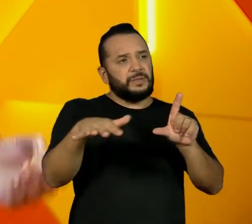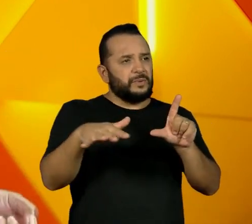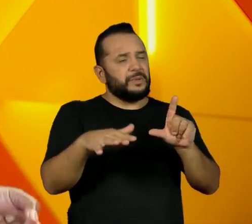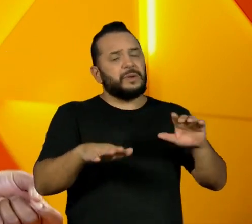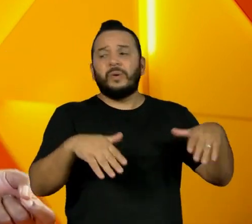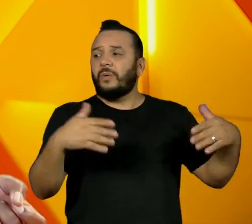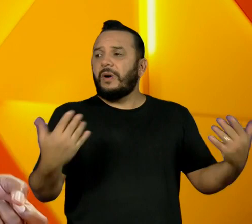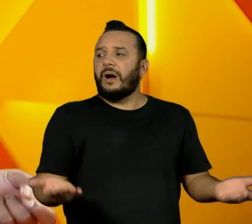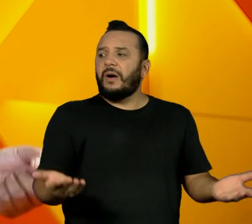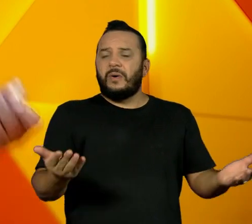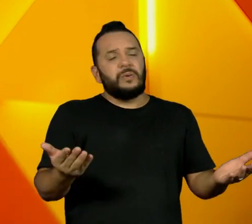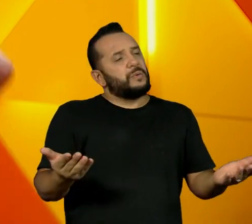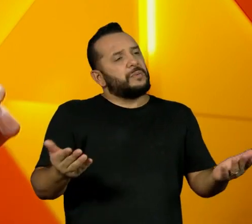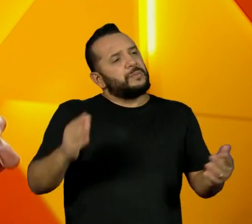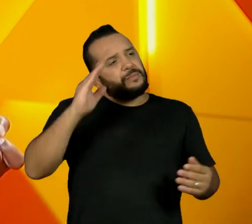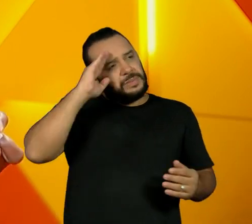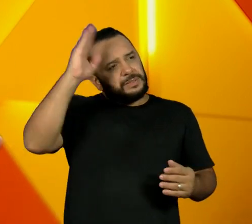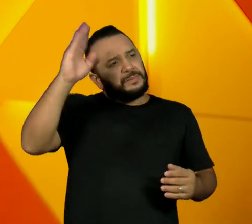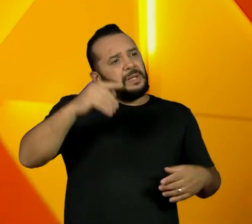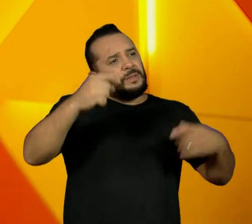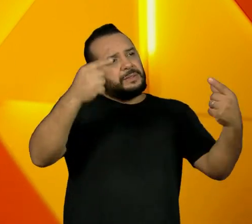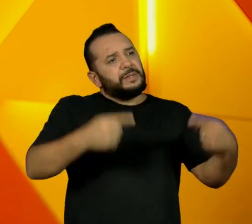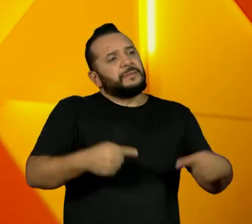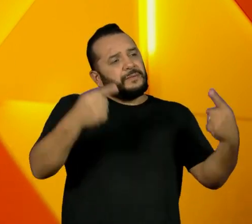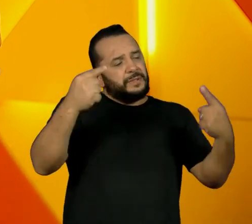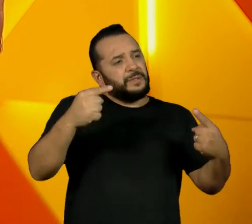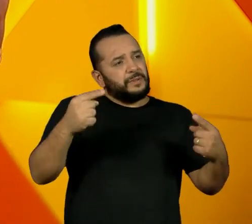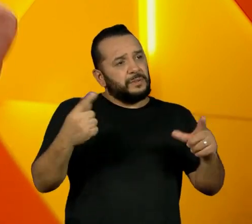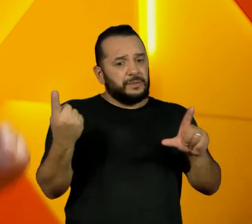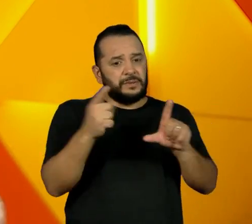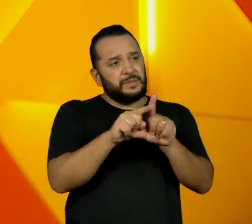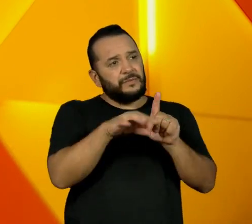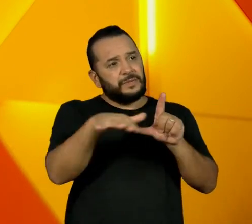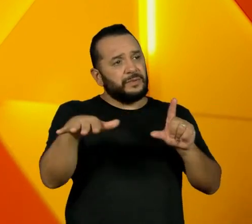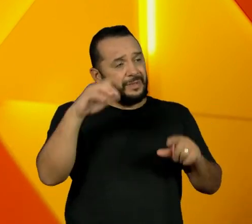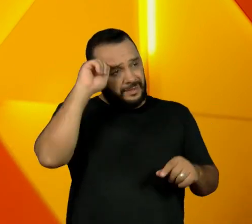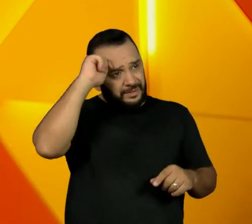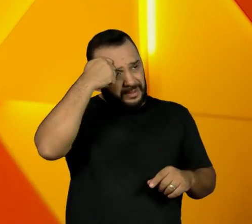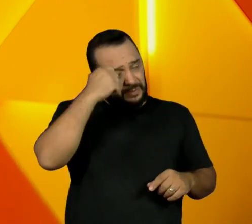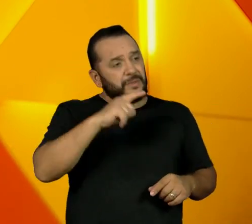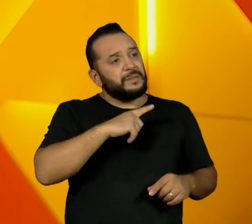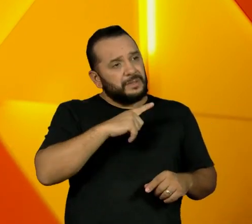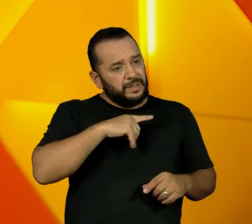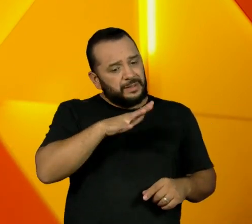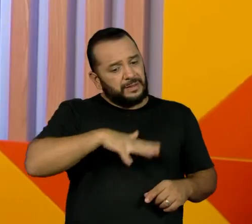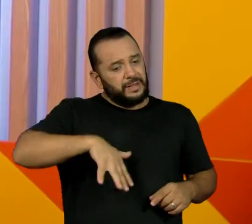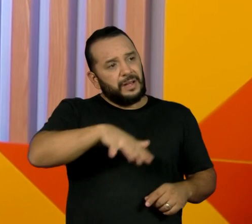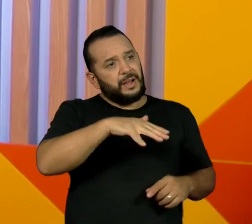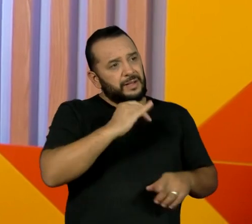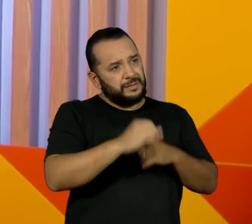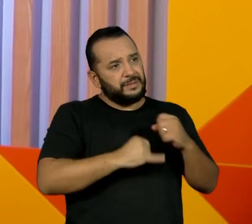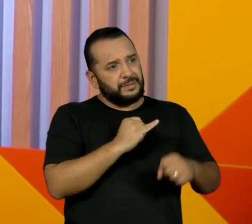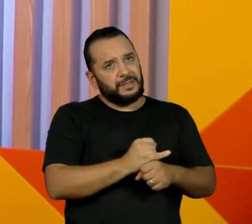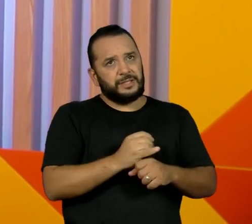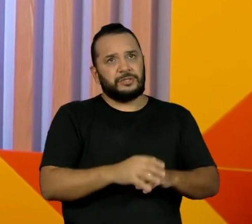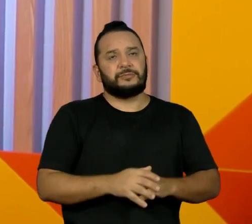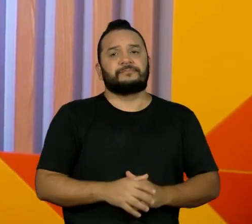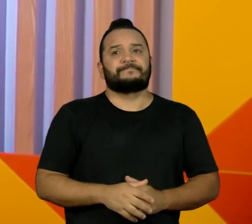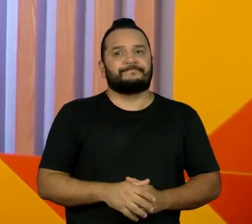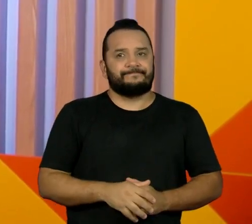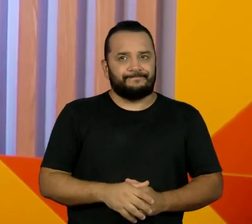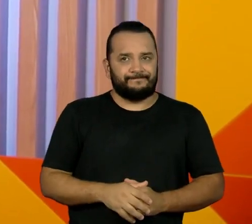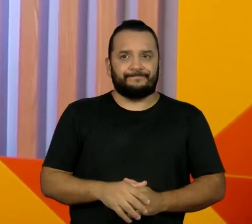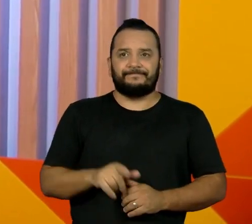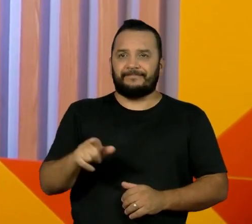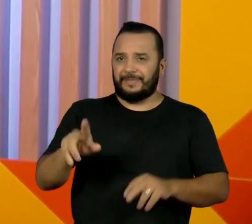os principais desafios que os influenciadores negros enfrentam aí no ambiente digital. Cris, esse tema é muito